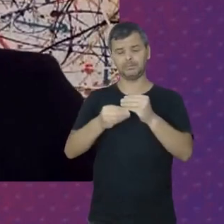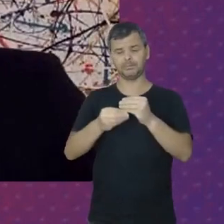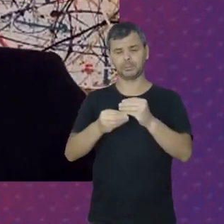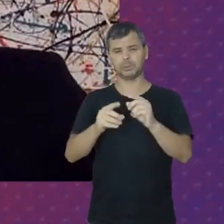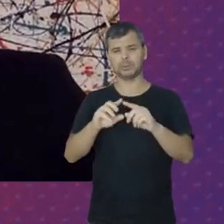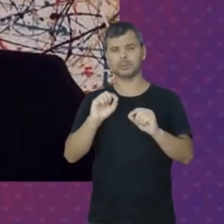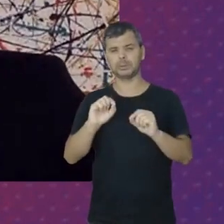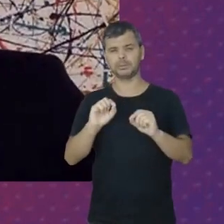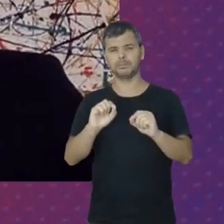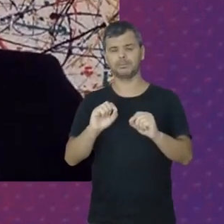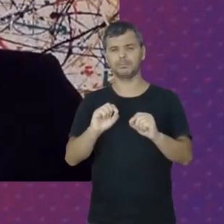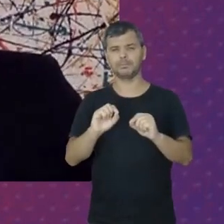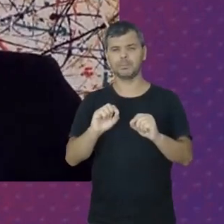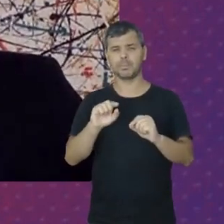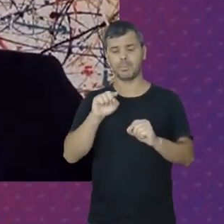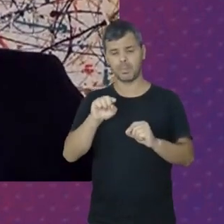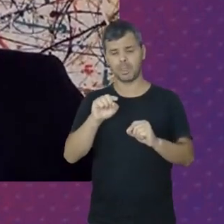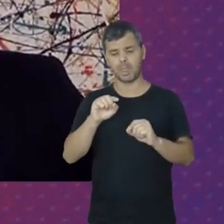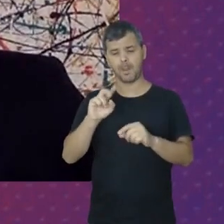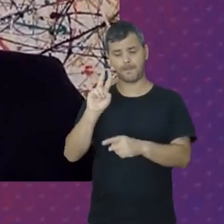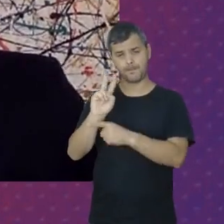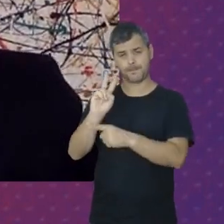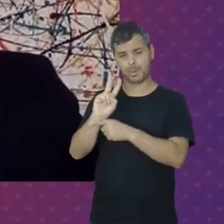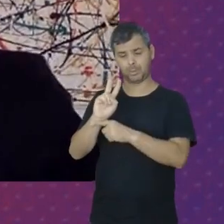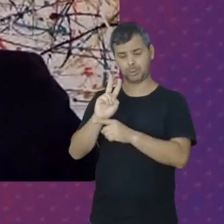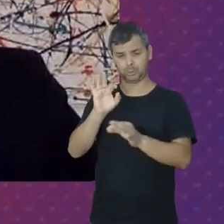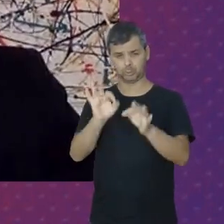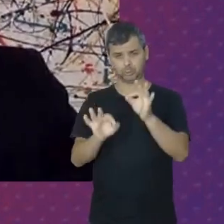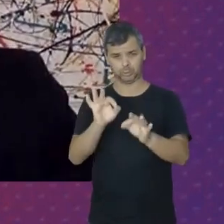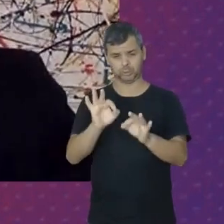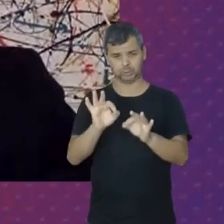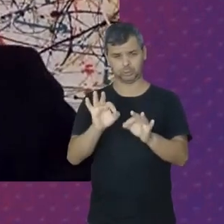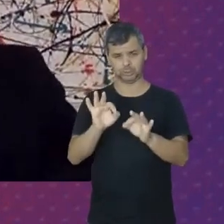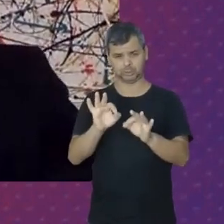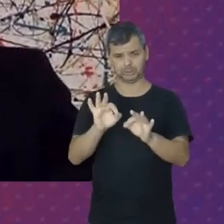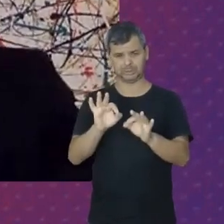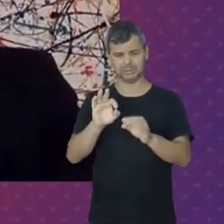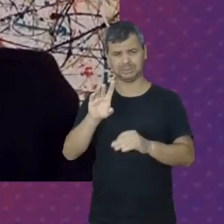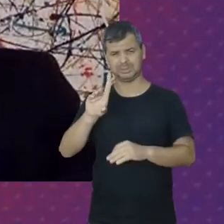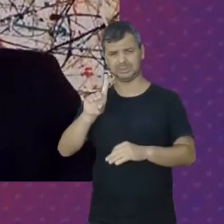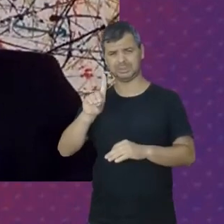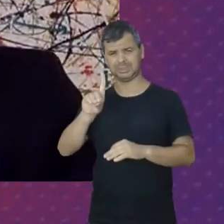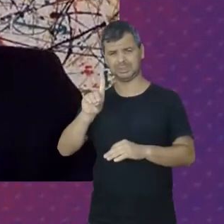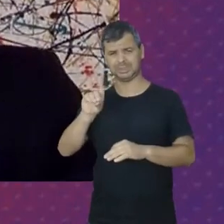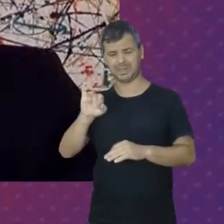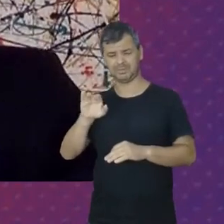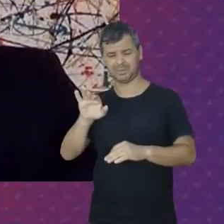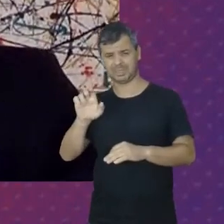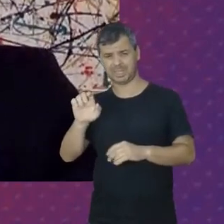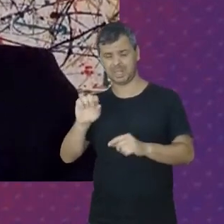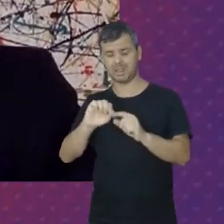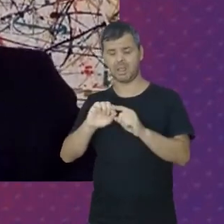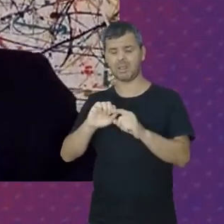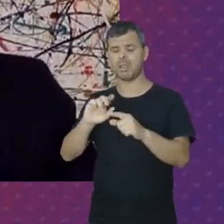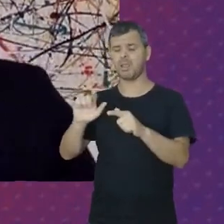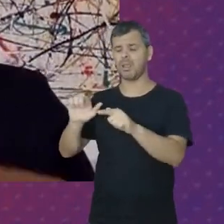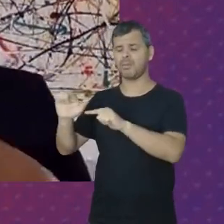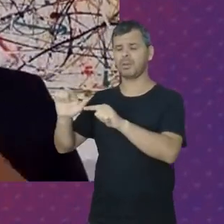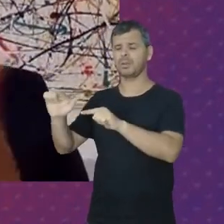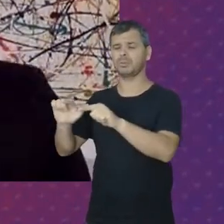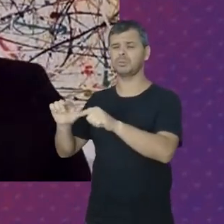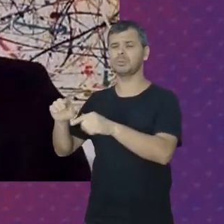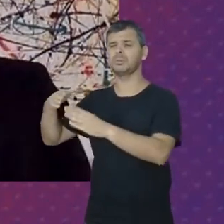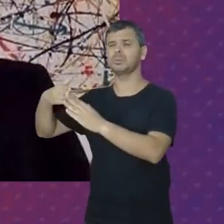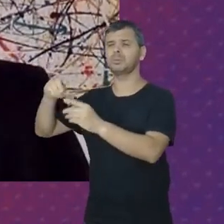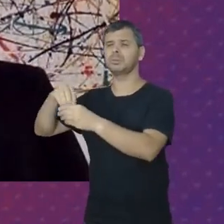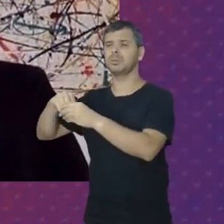falando que essa proteção jurídica deficitária das empregadas domésticas decorre